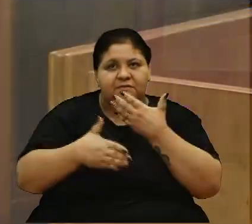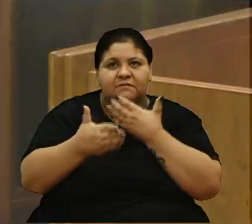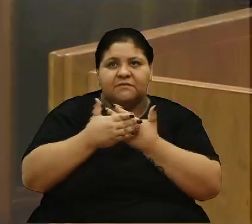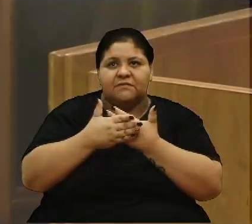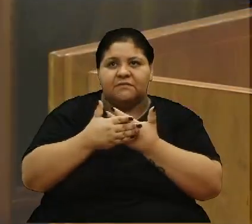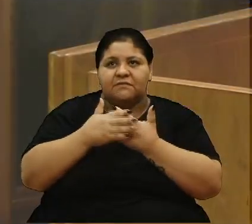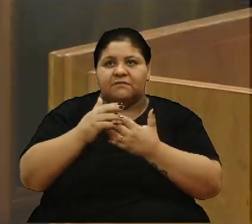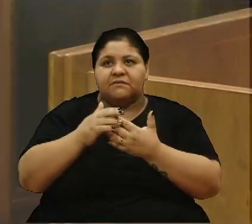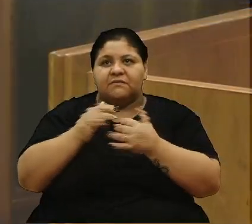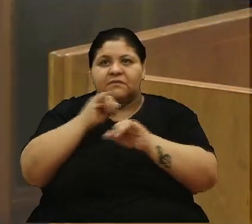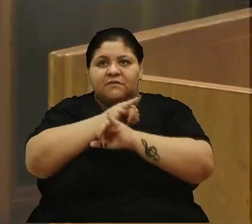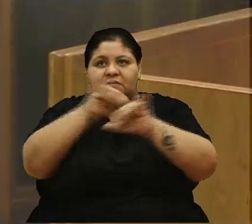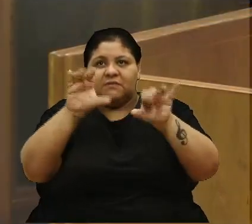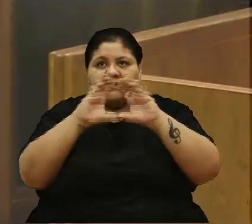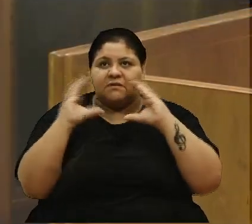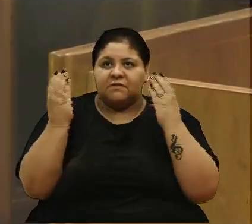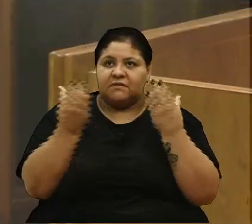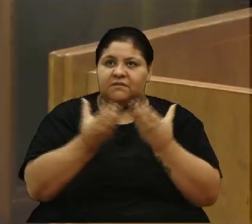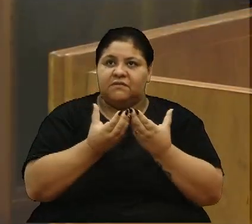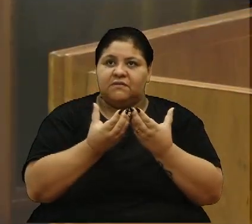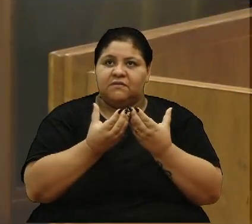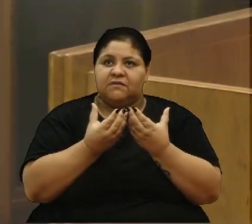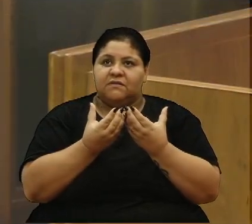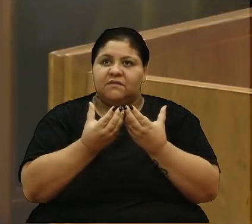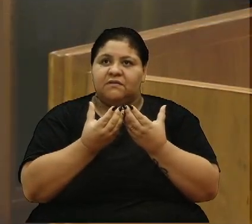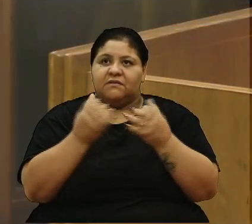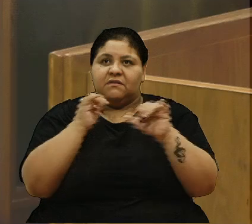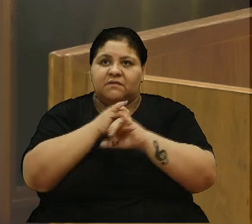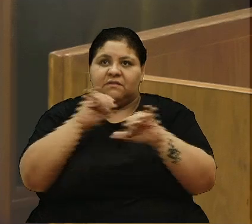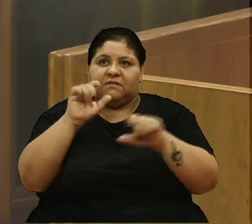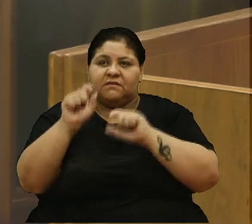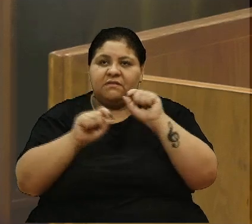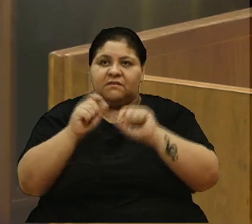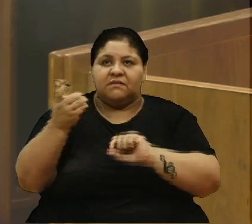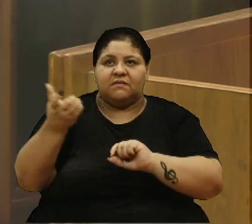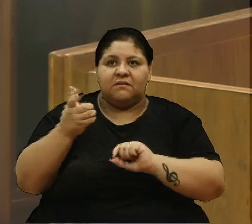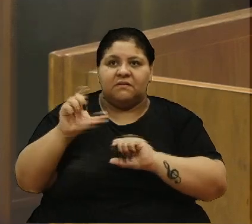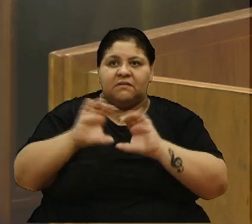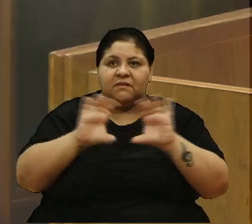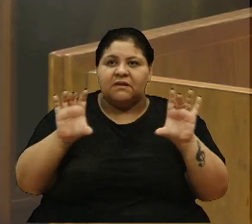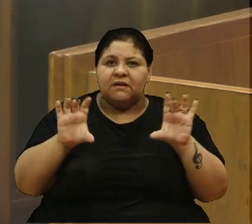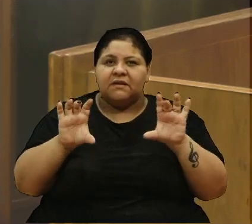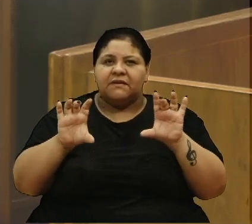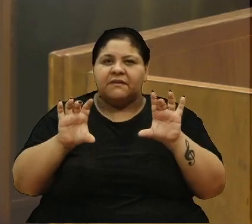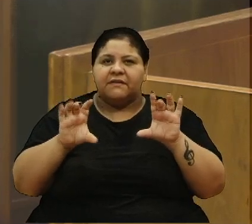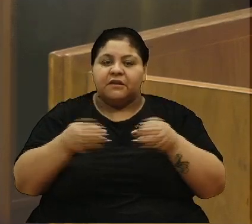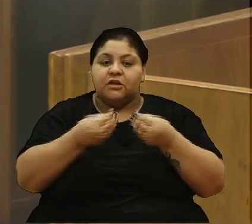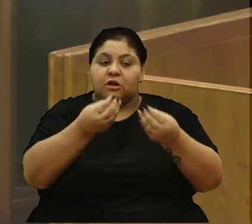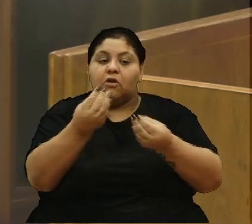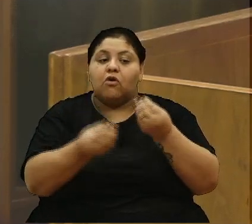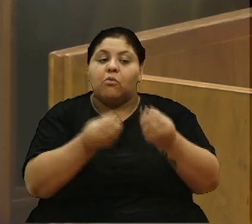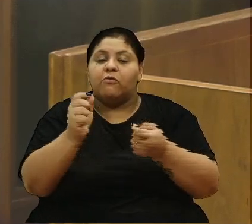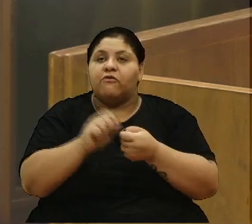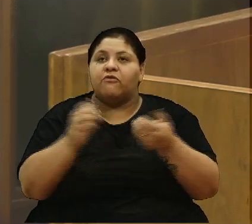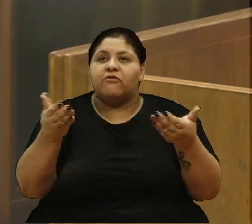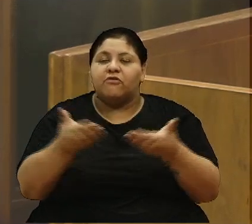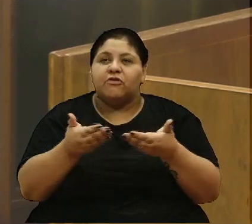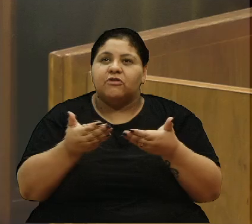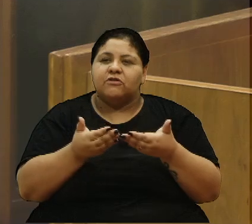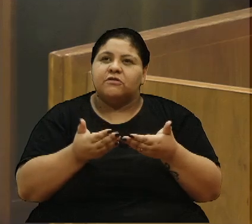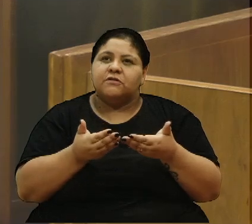repassarmos para a comunidade, né? Que as informações, para quem quiser doar, como é que faz agora,